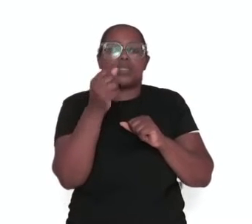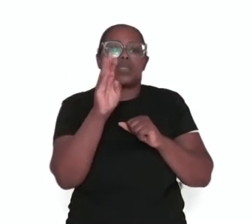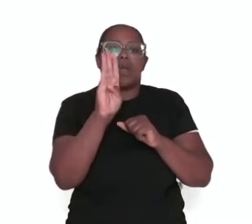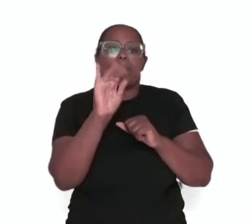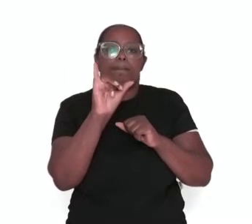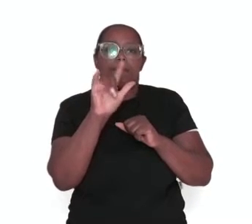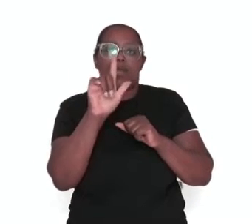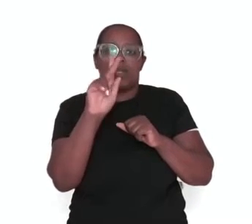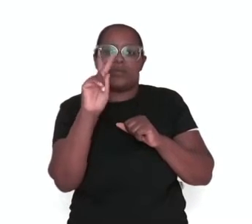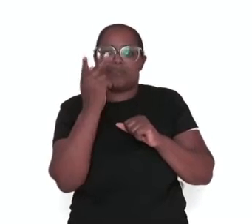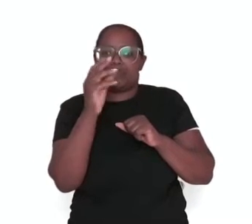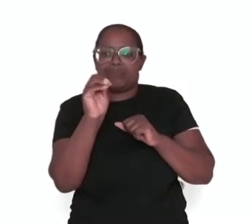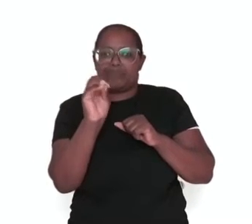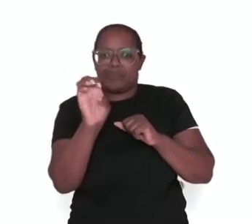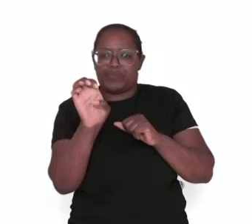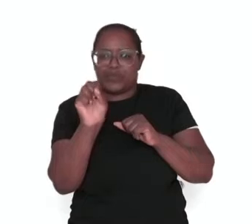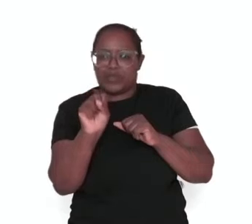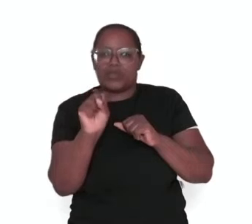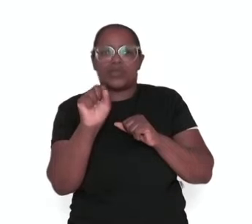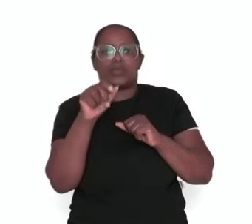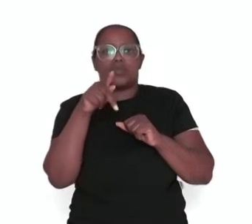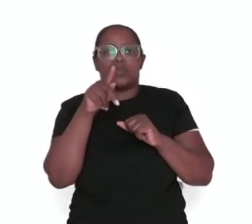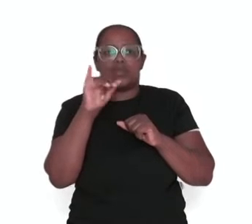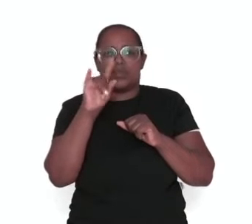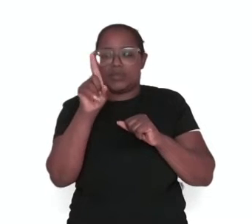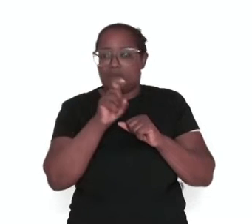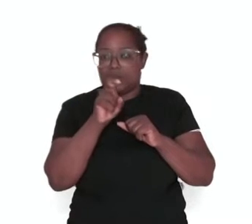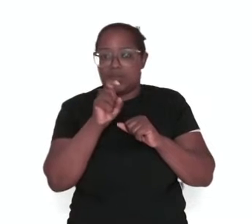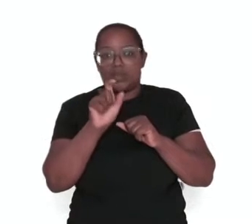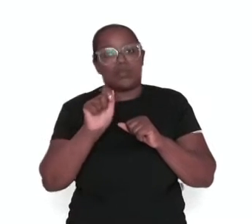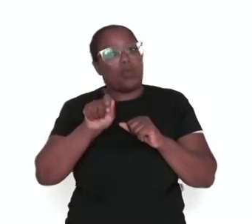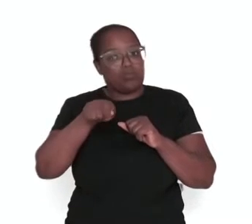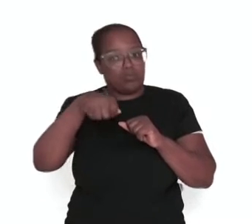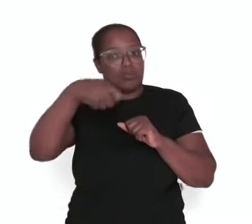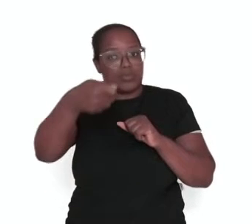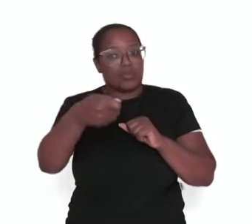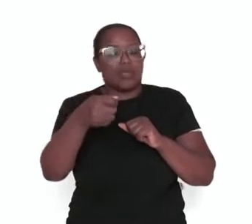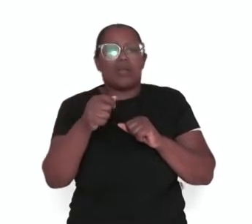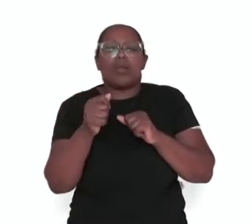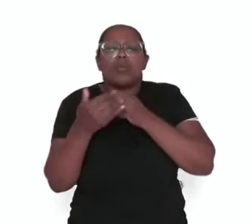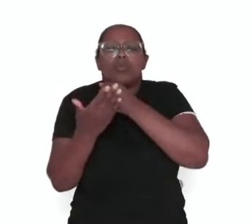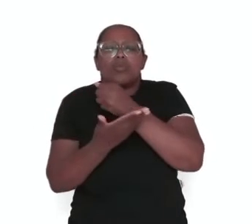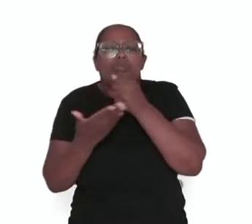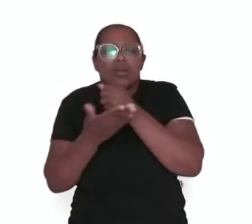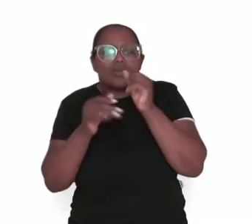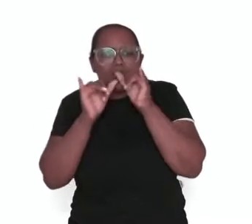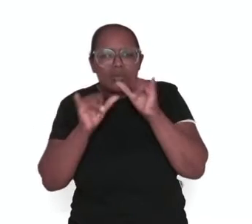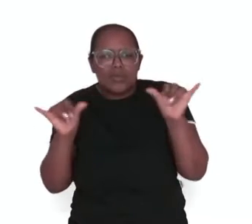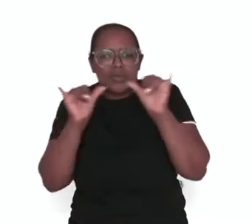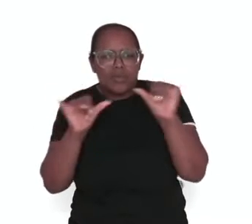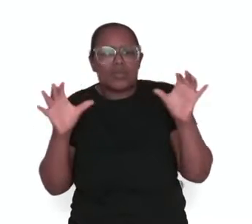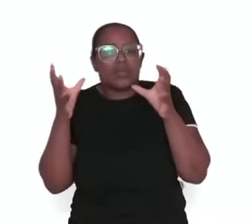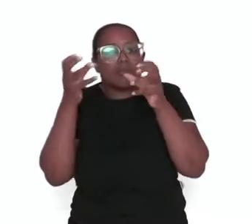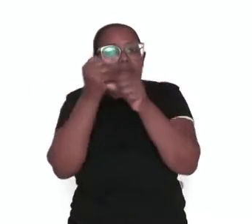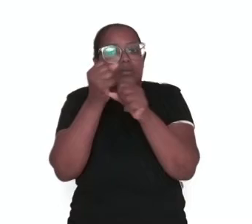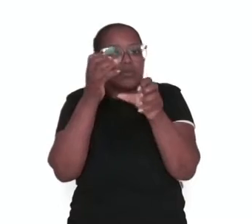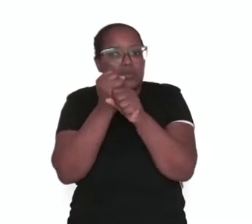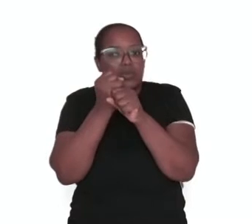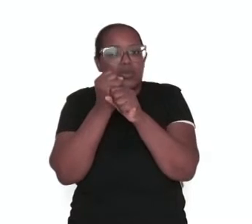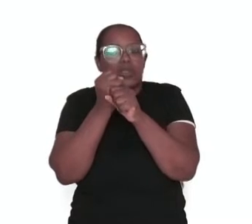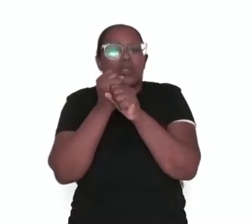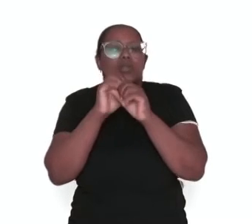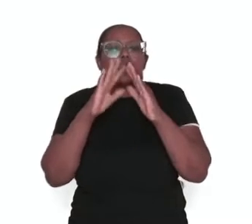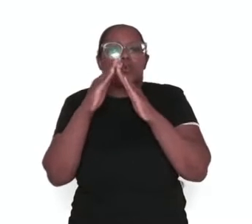seja, 8,6 bilhões de sinais. Com base nessa informação, calcule a quantidade